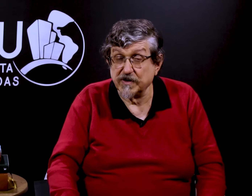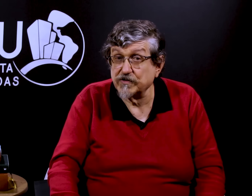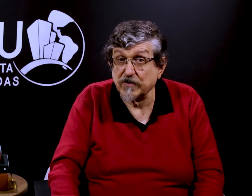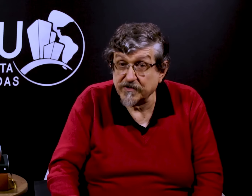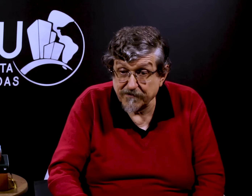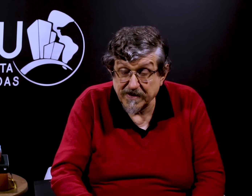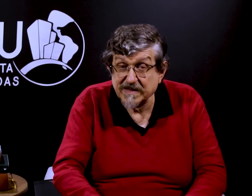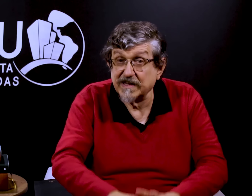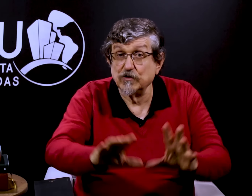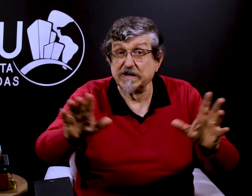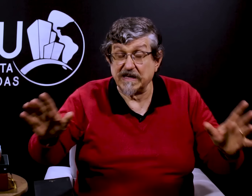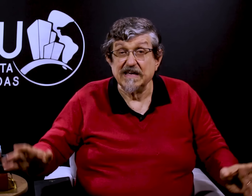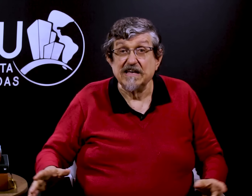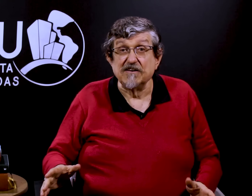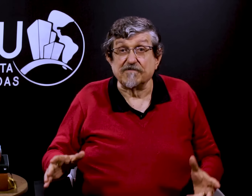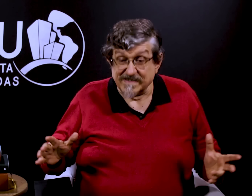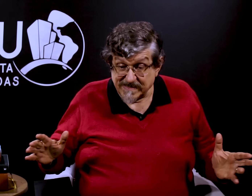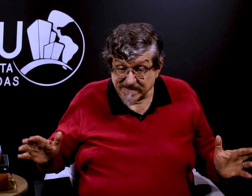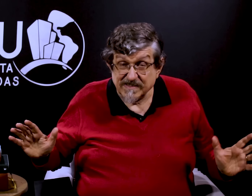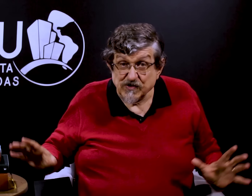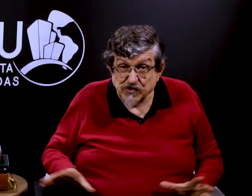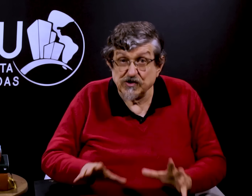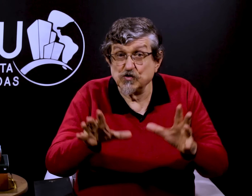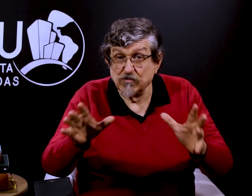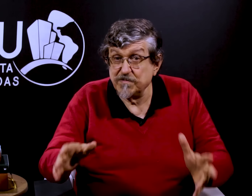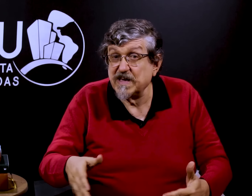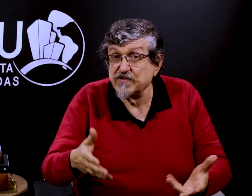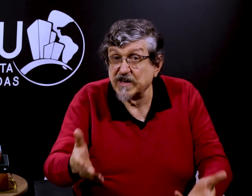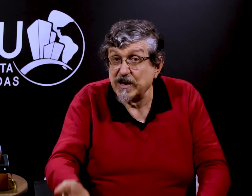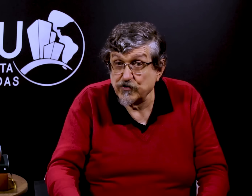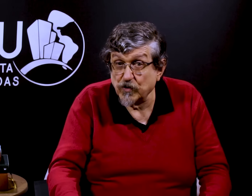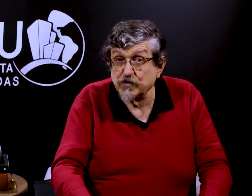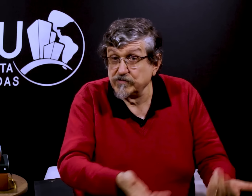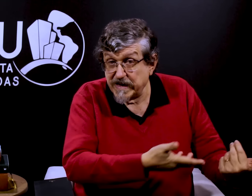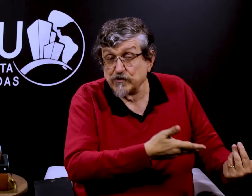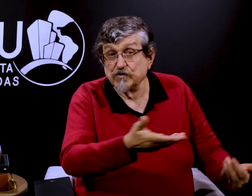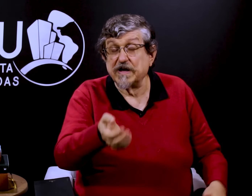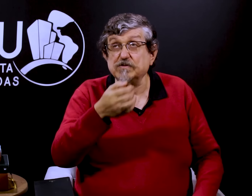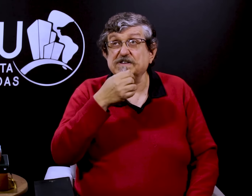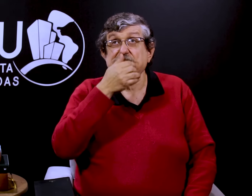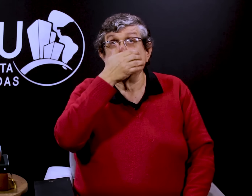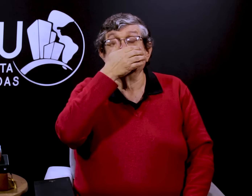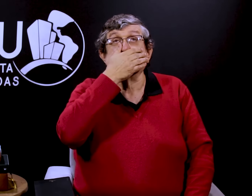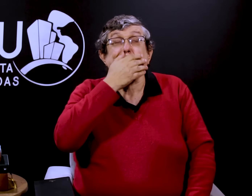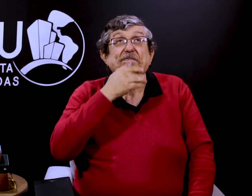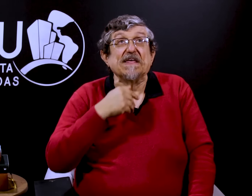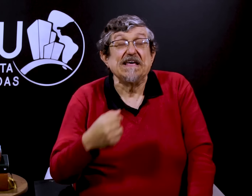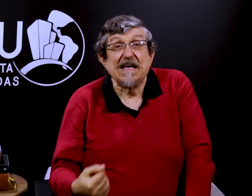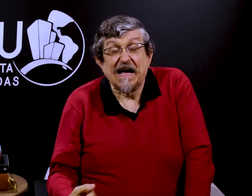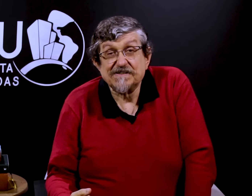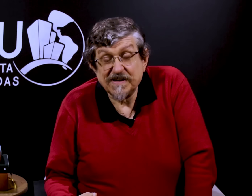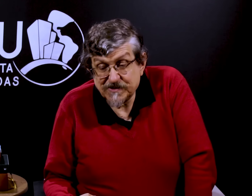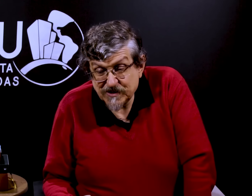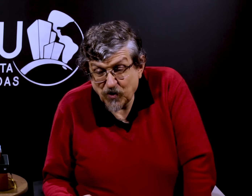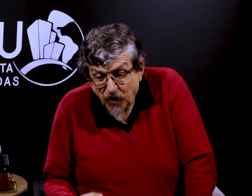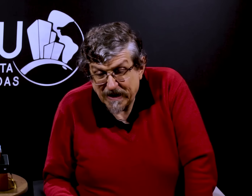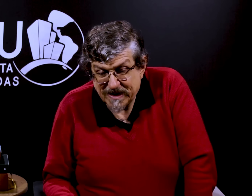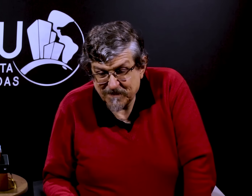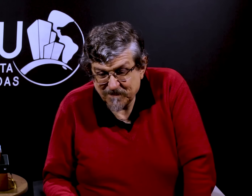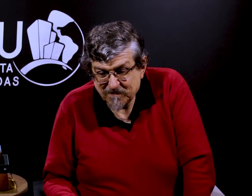bênção de Deus na nossa vida, aquilo que fazia sentido no ambiente religioso desde os tempos antigos. A